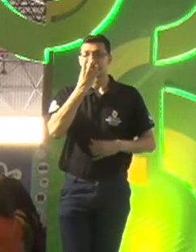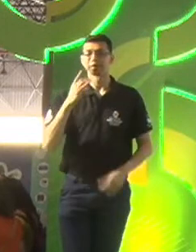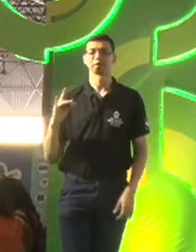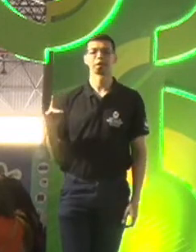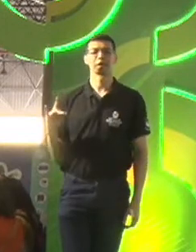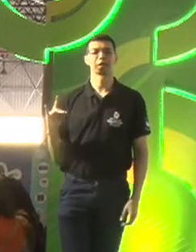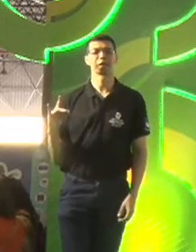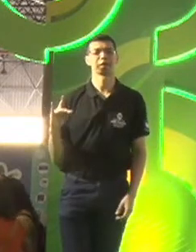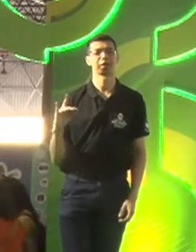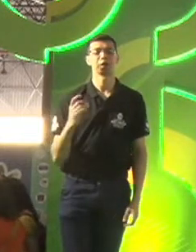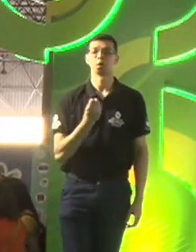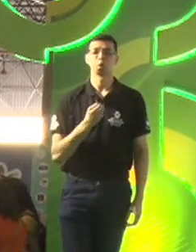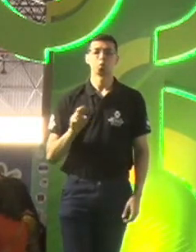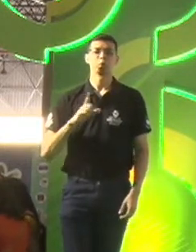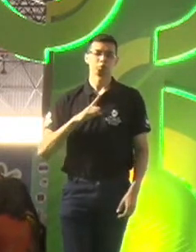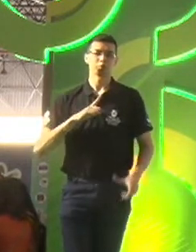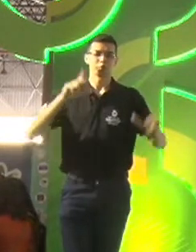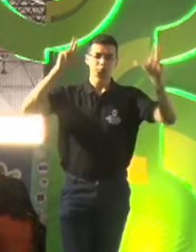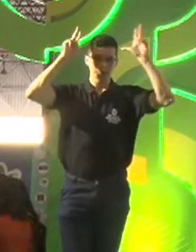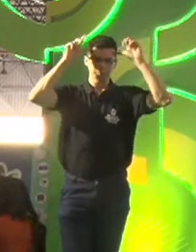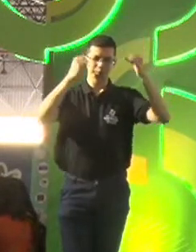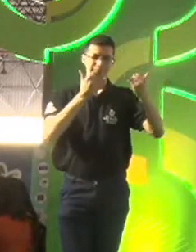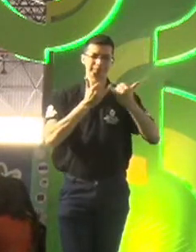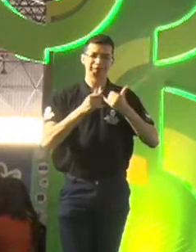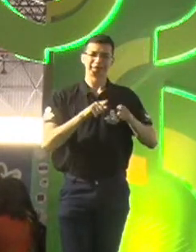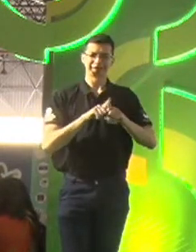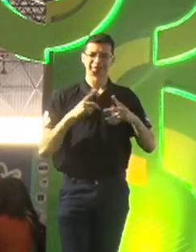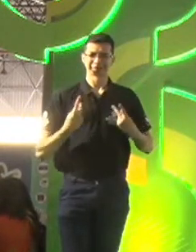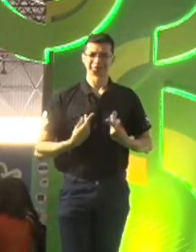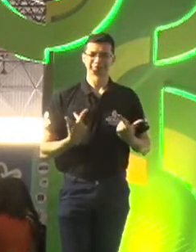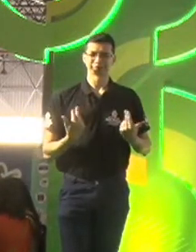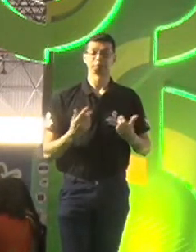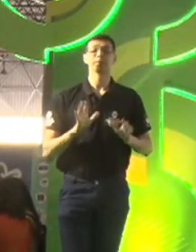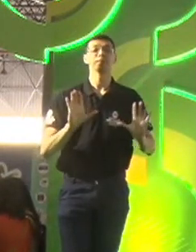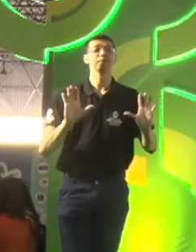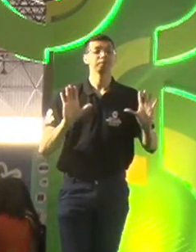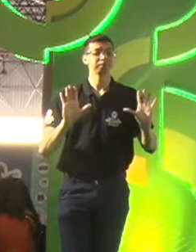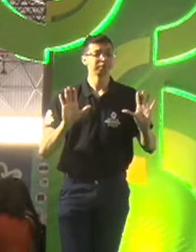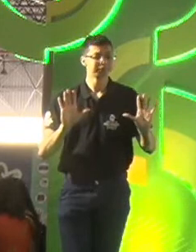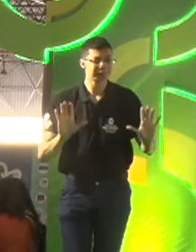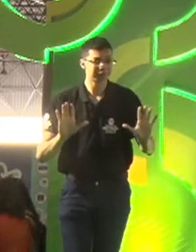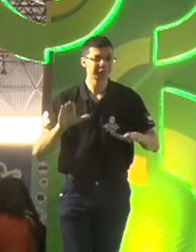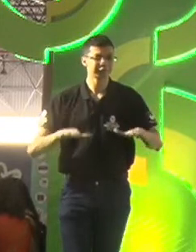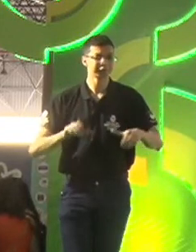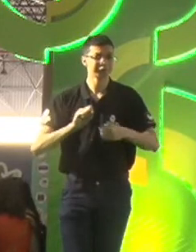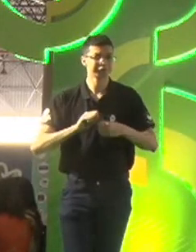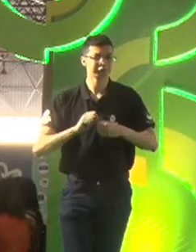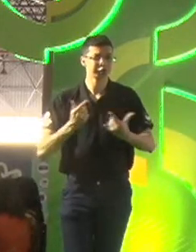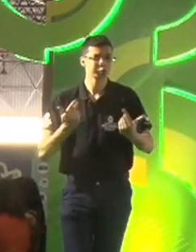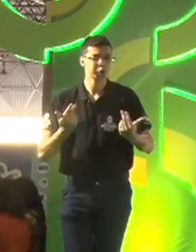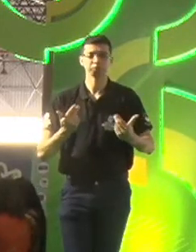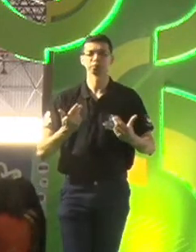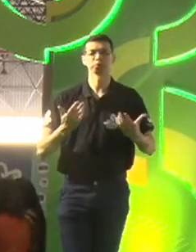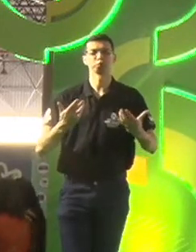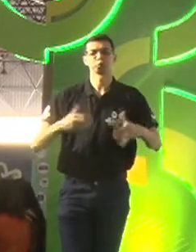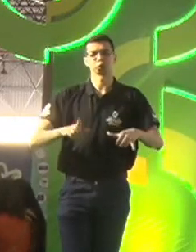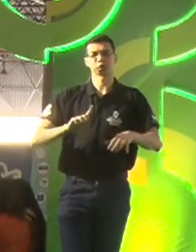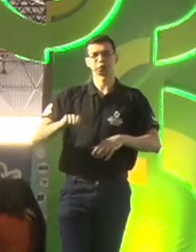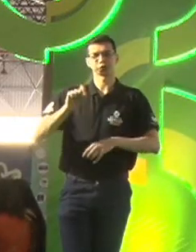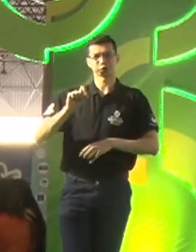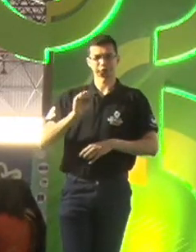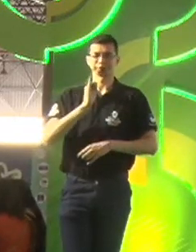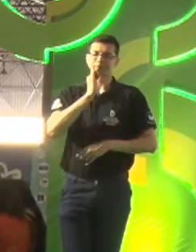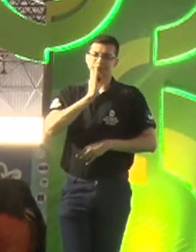a cavalos ao próprio ser humano mas muitas vezes se opta por não fazer essa semelhança direta e eu acho isso